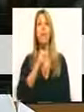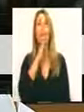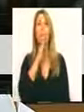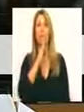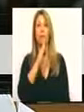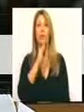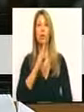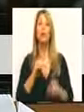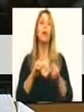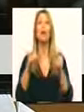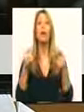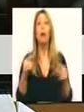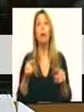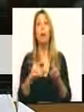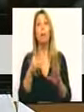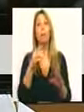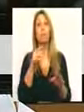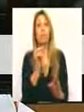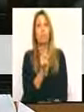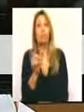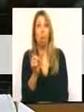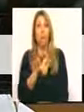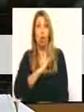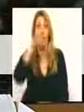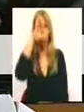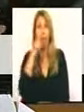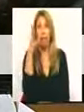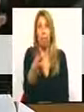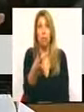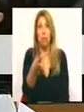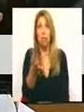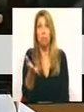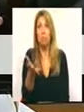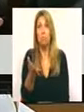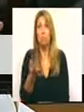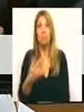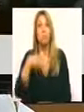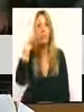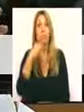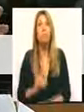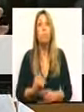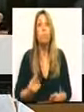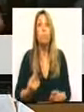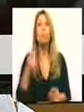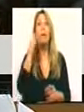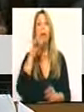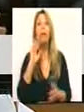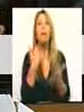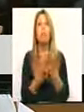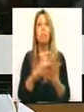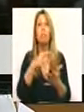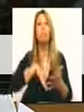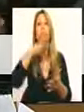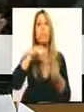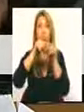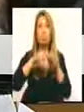seguindo as palavras do Sr. Ministro, ainda não sabemos bem as causas e quem foram os poluidores desta